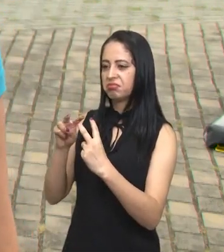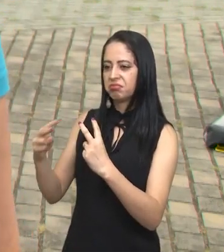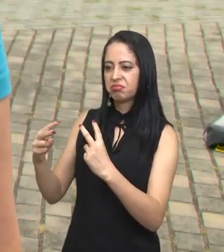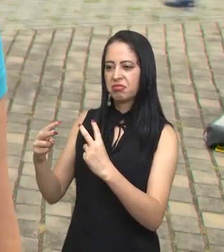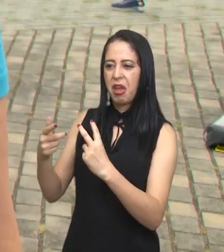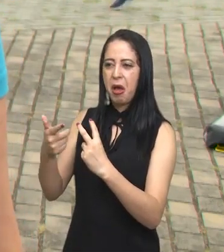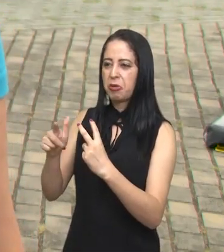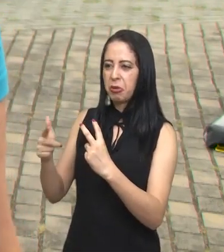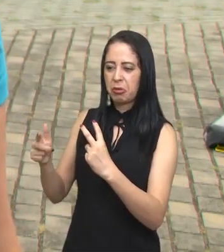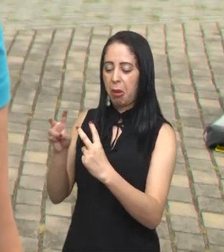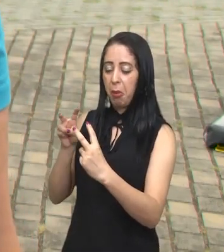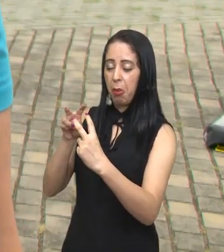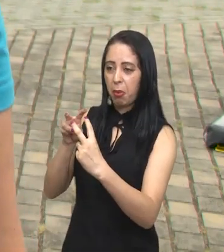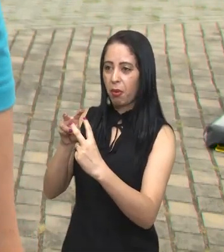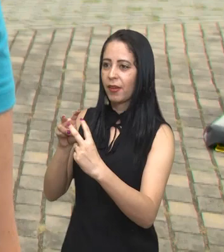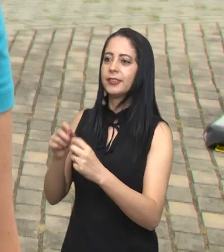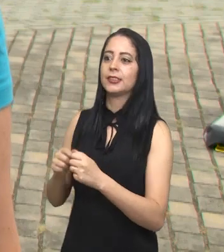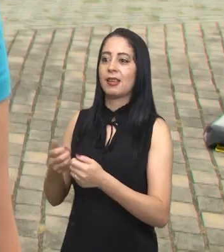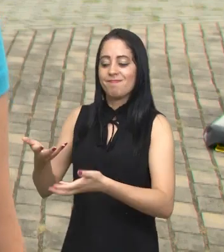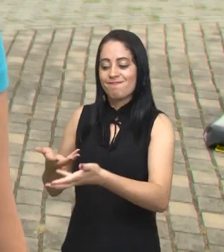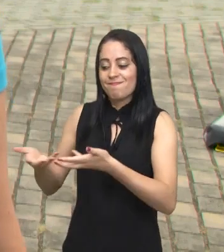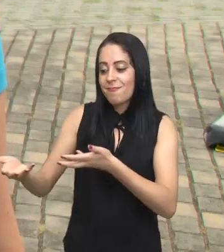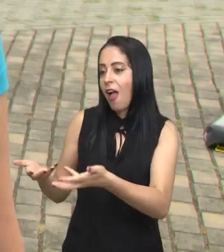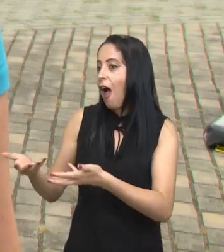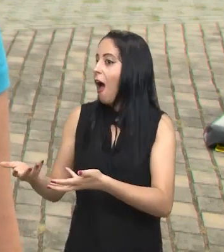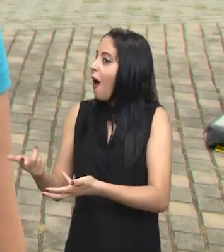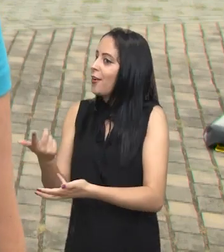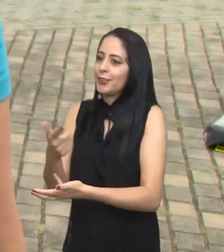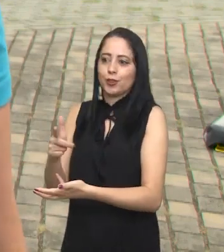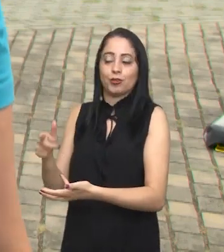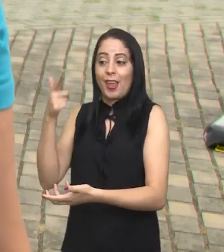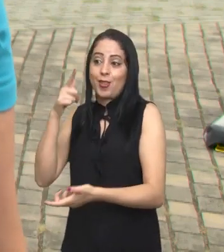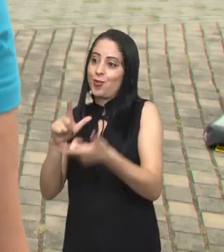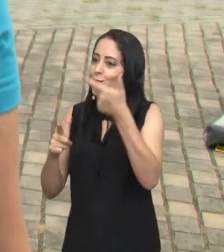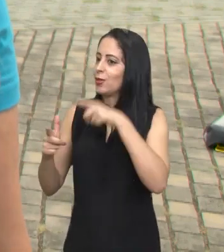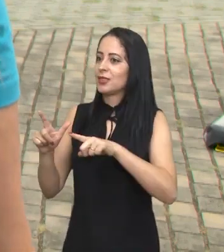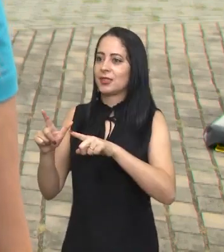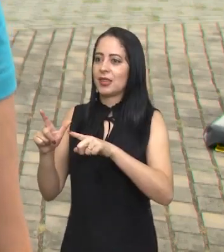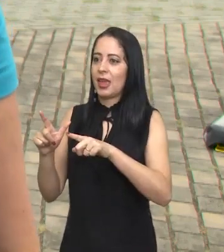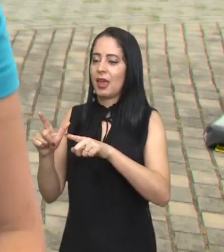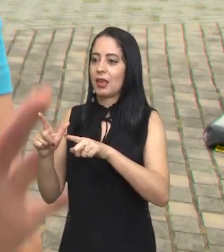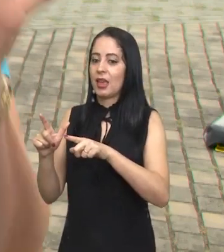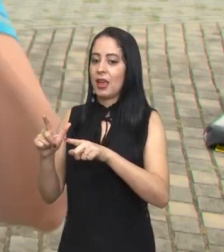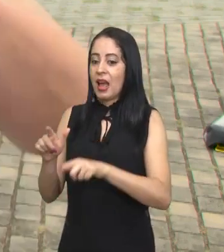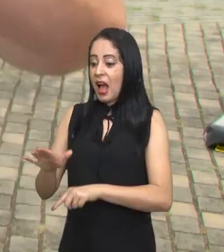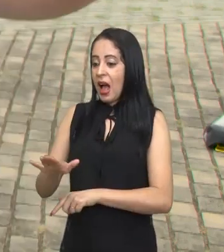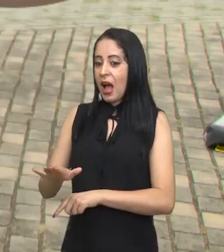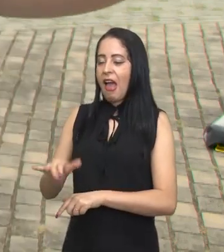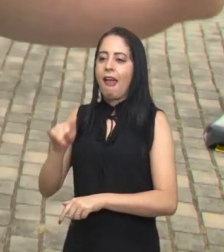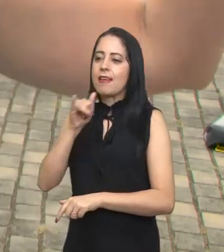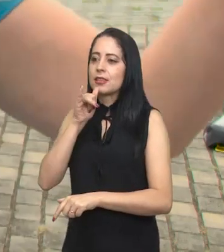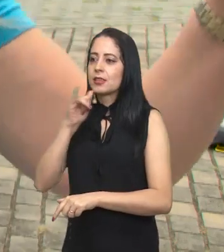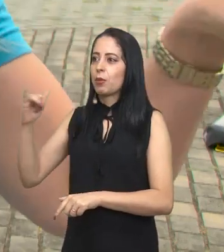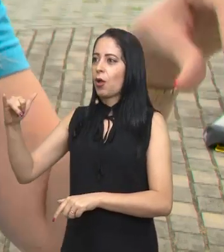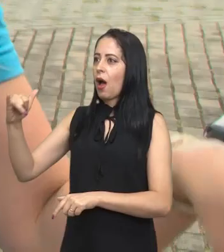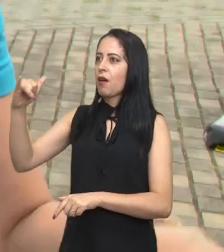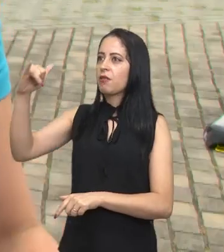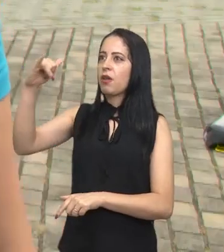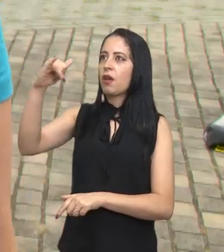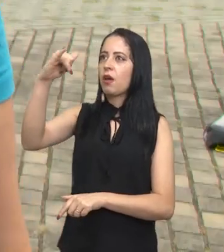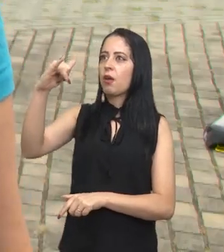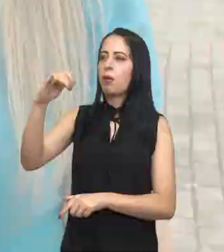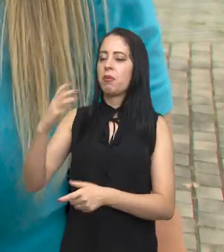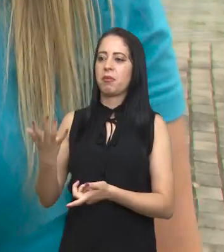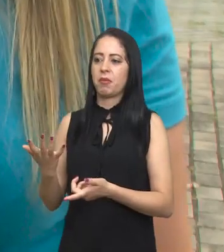compartilhada que é compartilhar o mesmo interesse pode ser no brinquedo pode ser um objeto é nela algum o avião passando